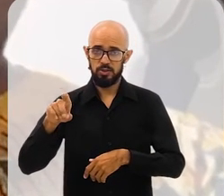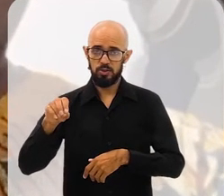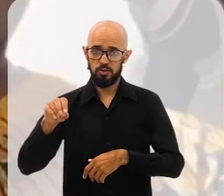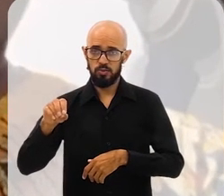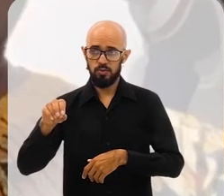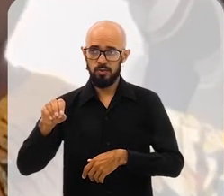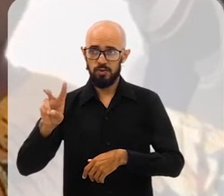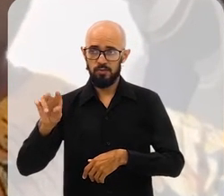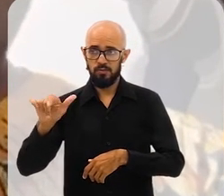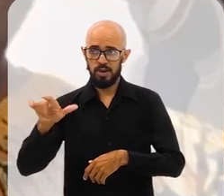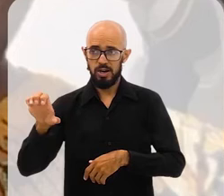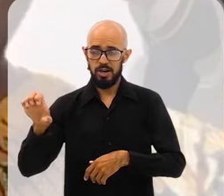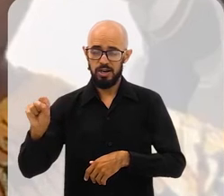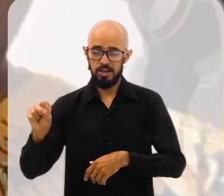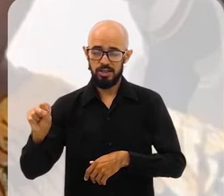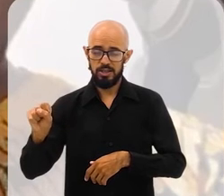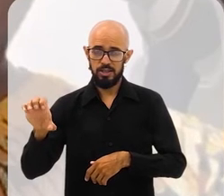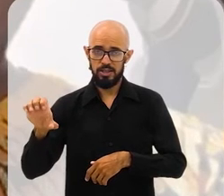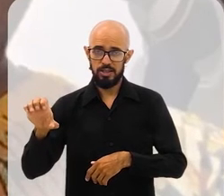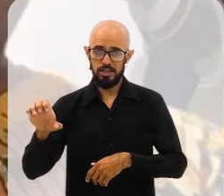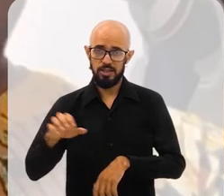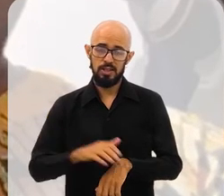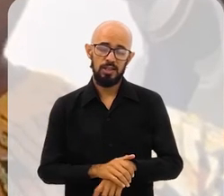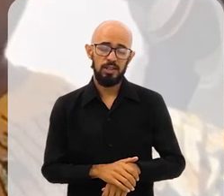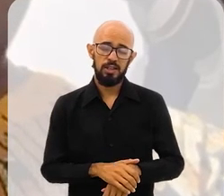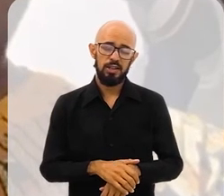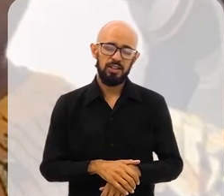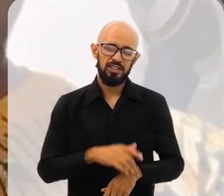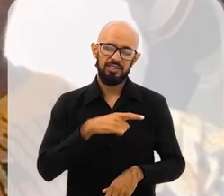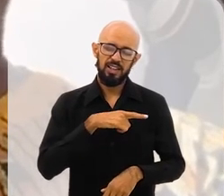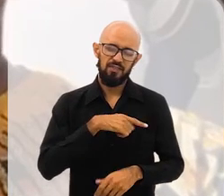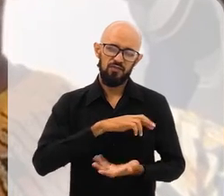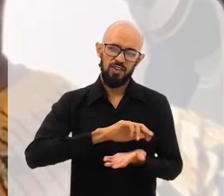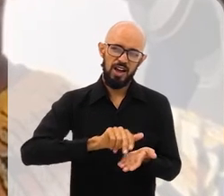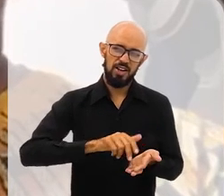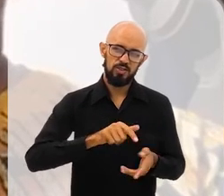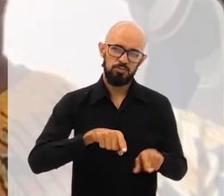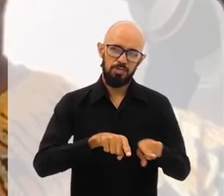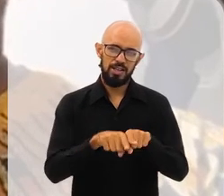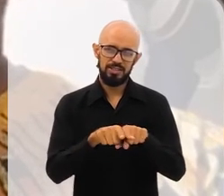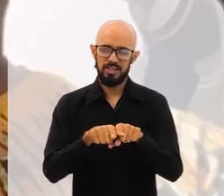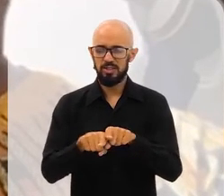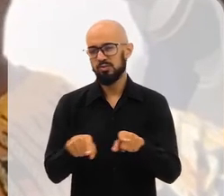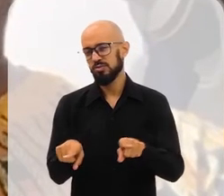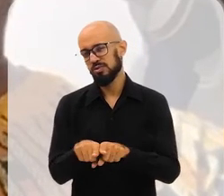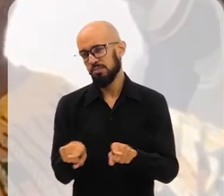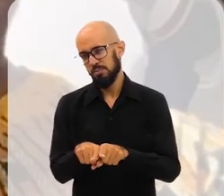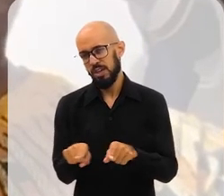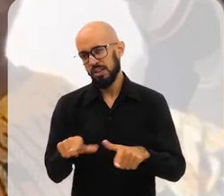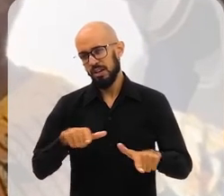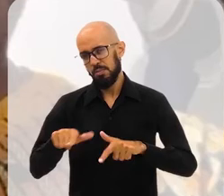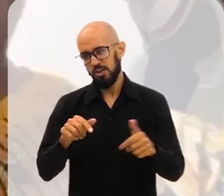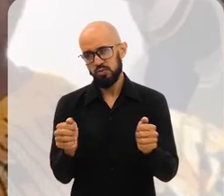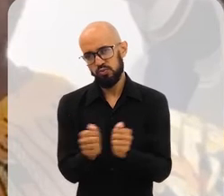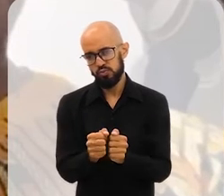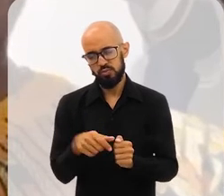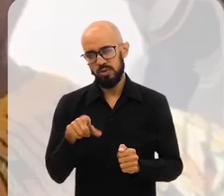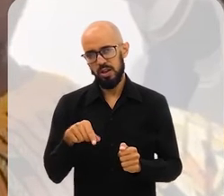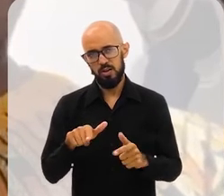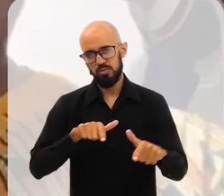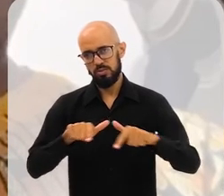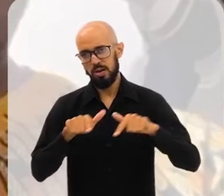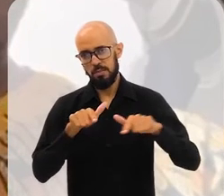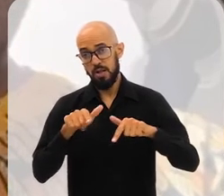arte de cenário do Marcelo Viegas um grande parceiro e é um processo espetáculo